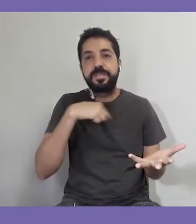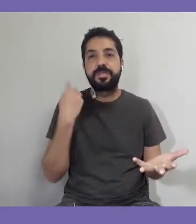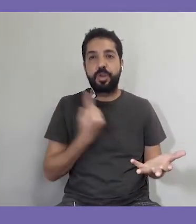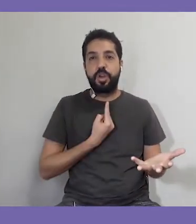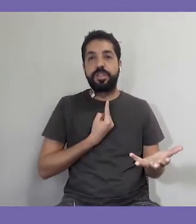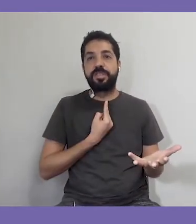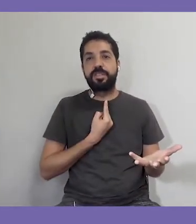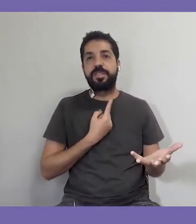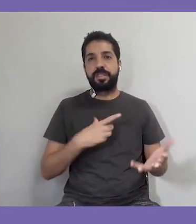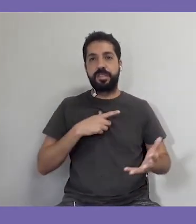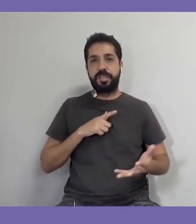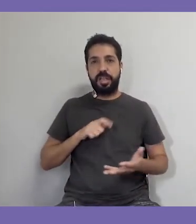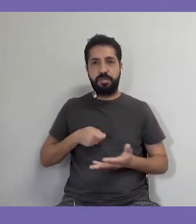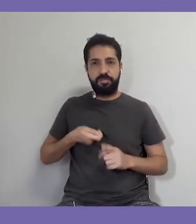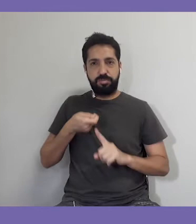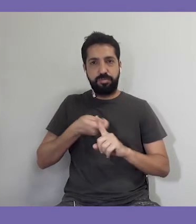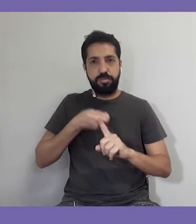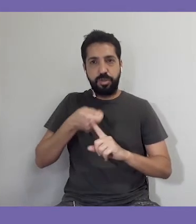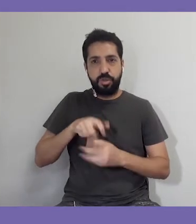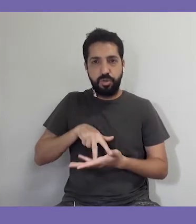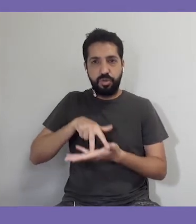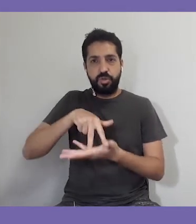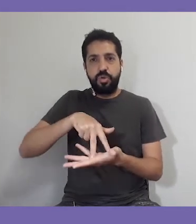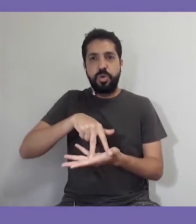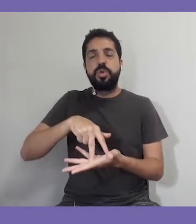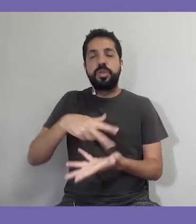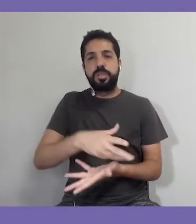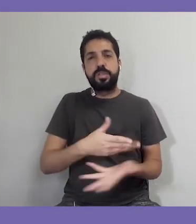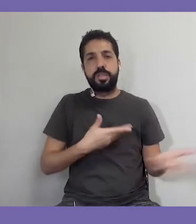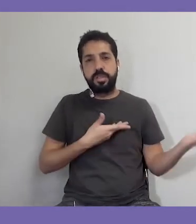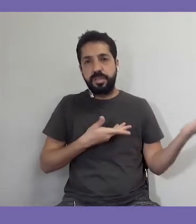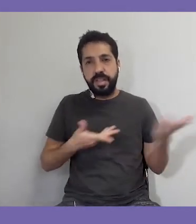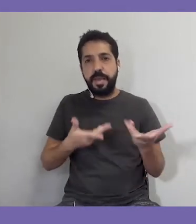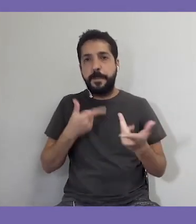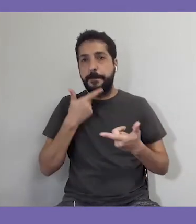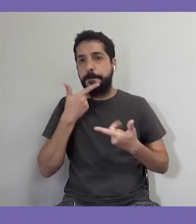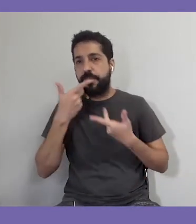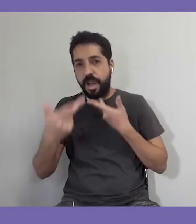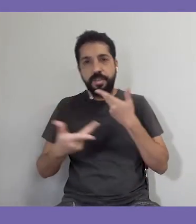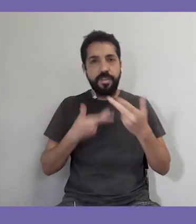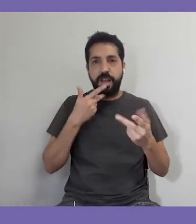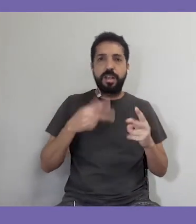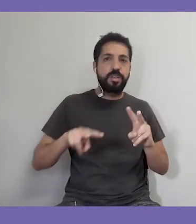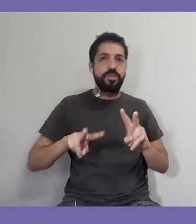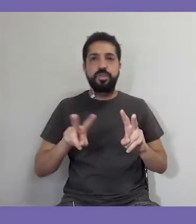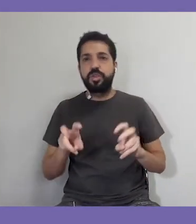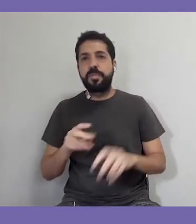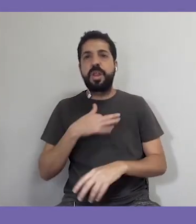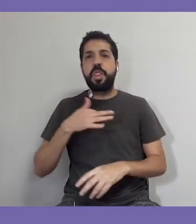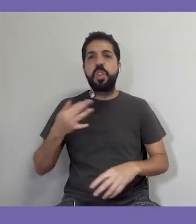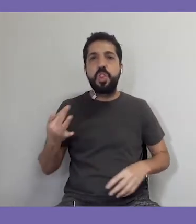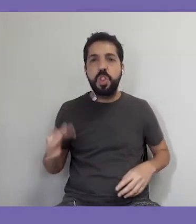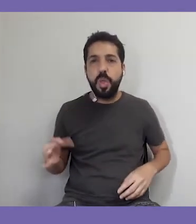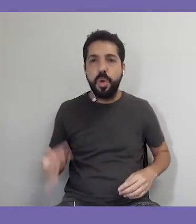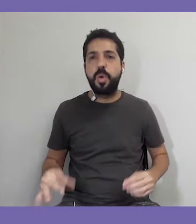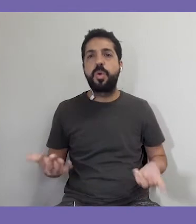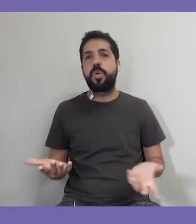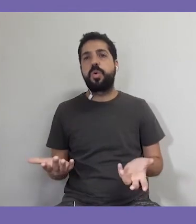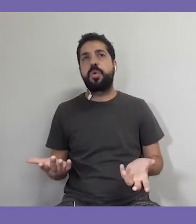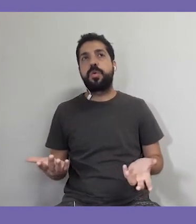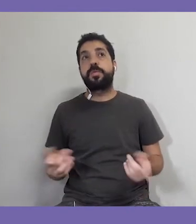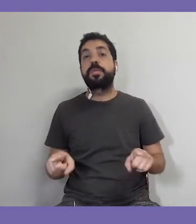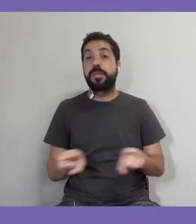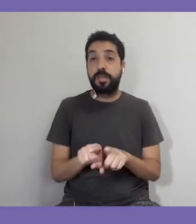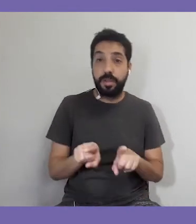esse engajamento que você várias vezes já trouxe algumas palavras que remetem à dor,